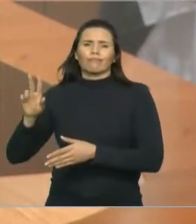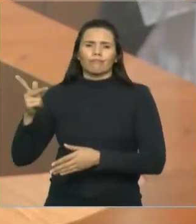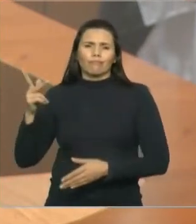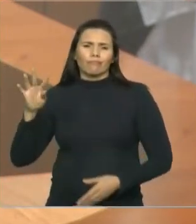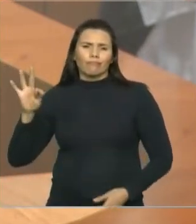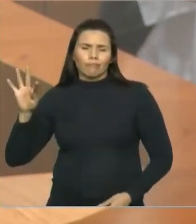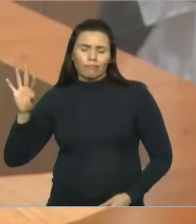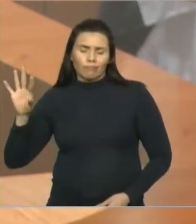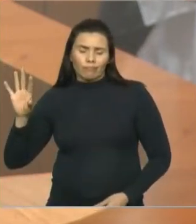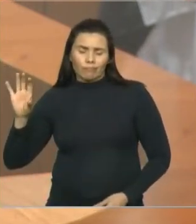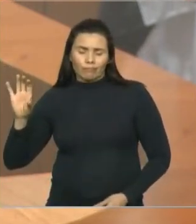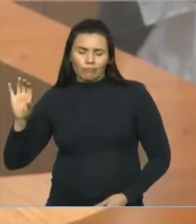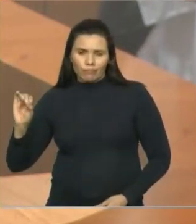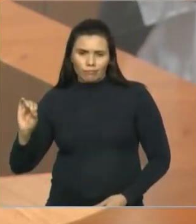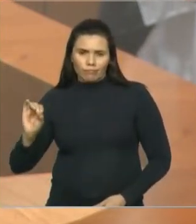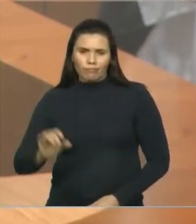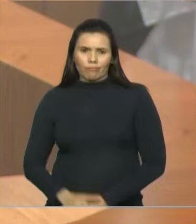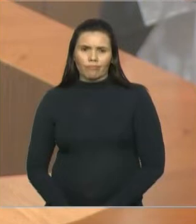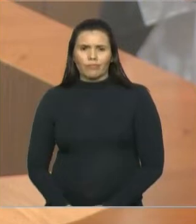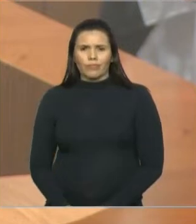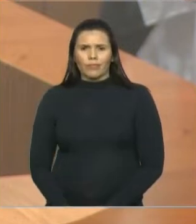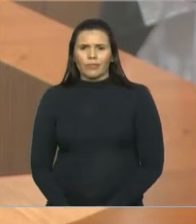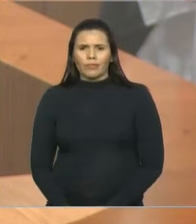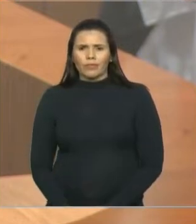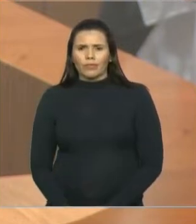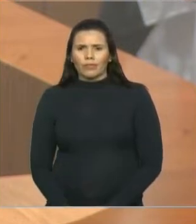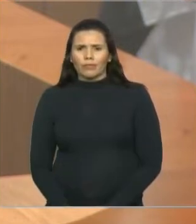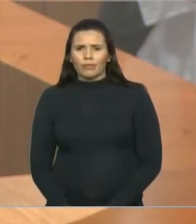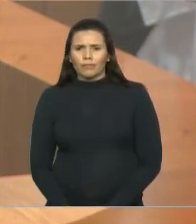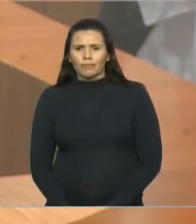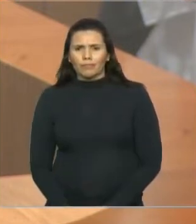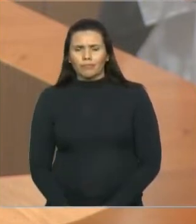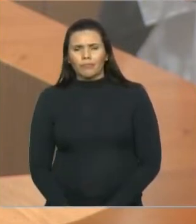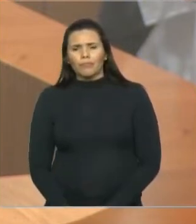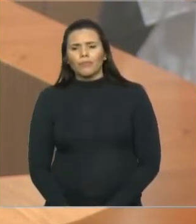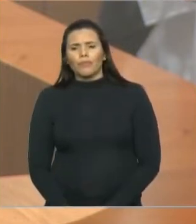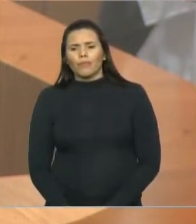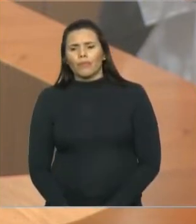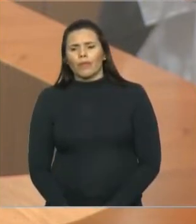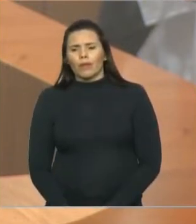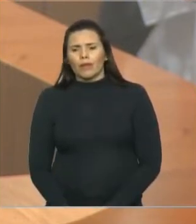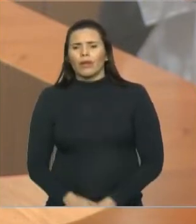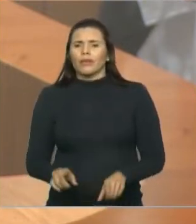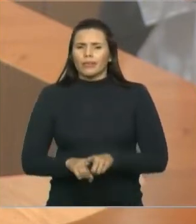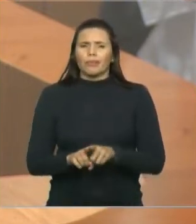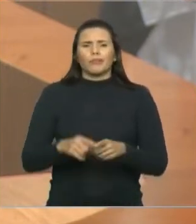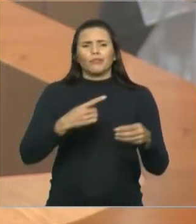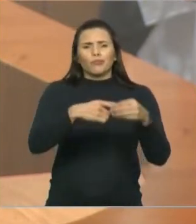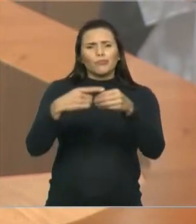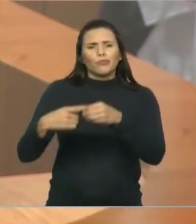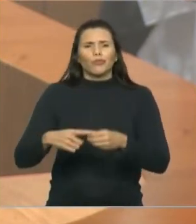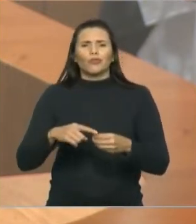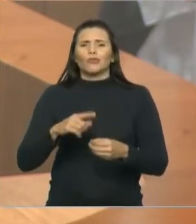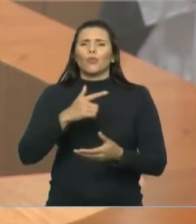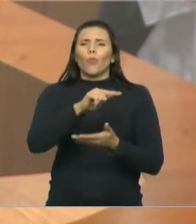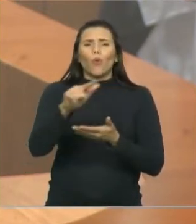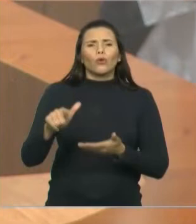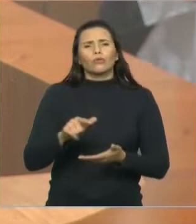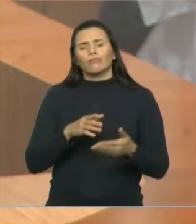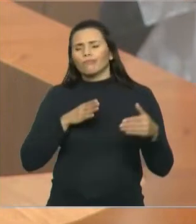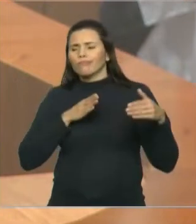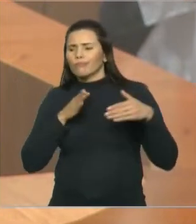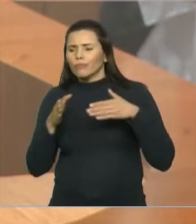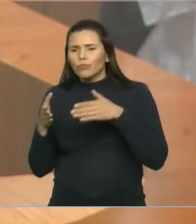está mudando a questão da ortopedia. E se não fosse o HTO, o município de São Luís estava muito mais